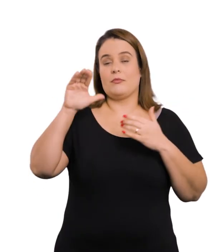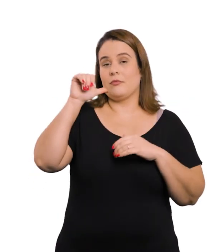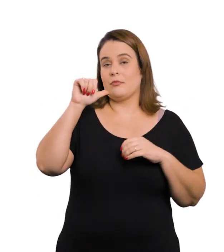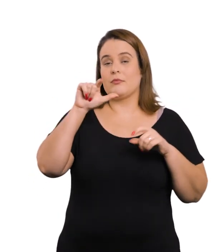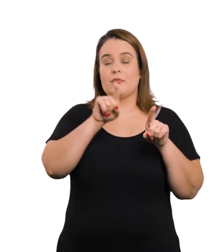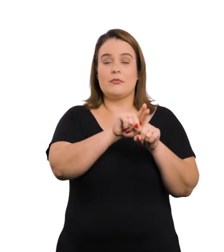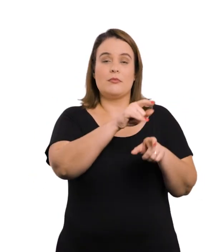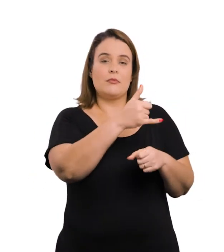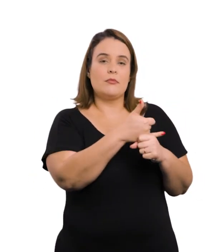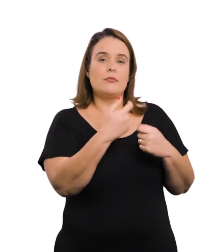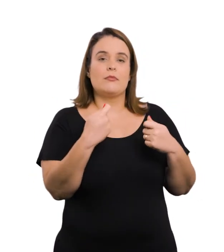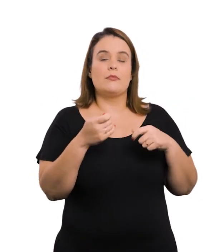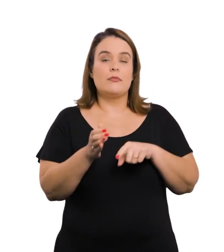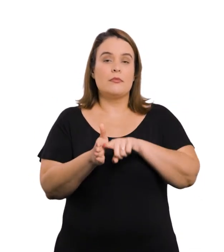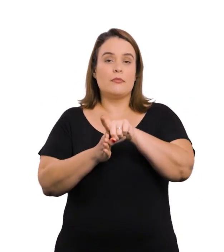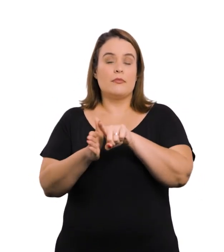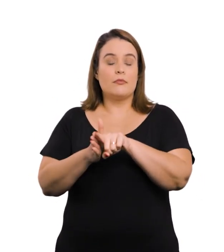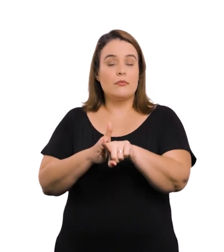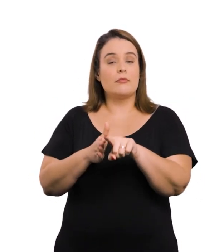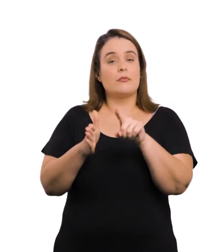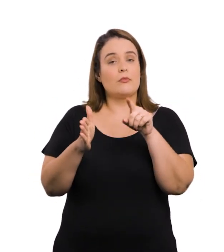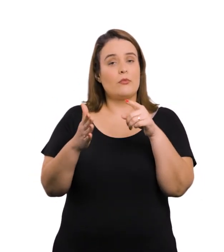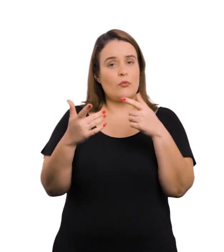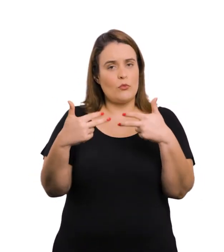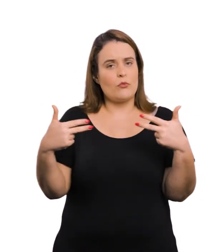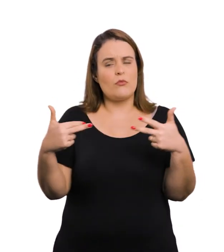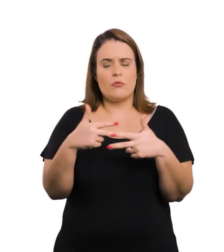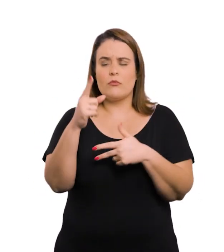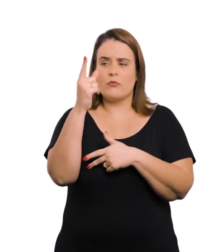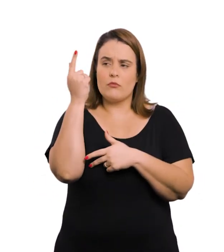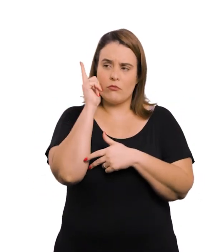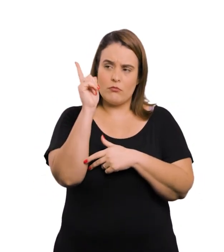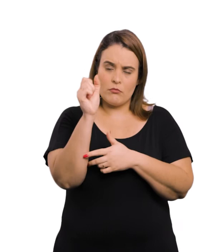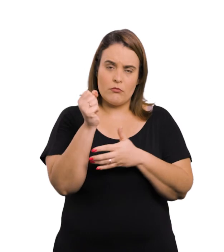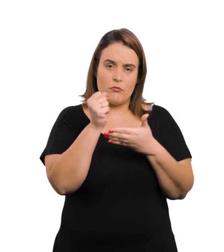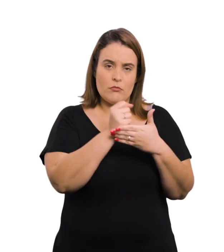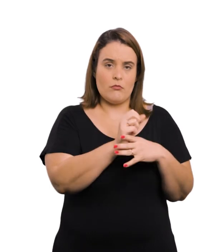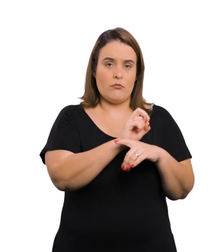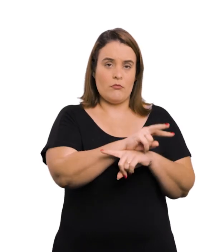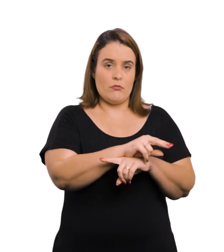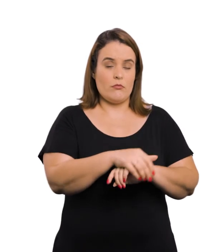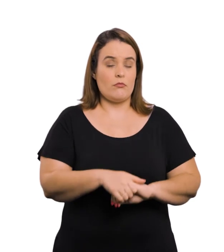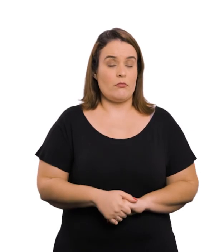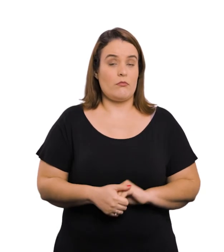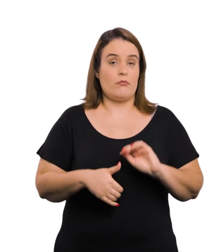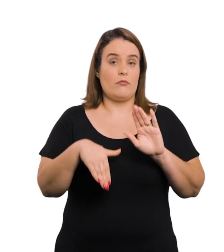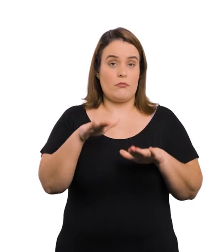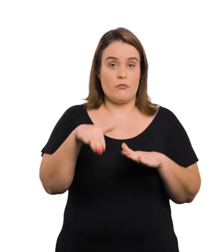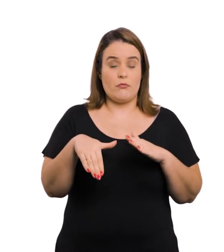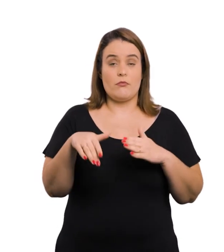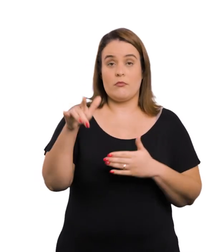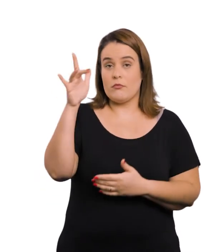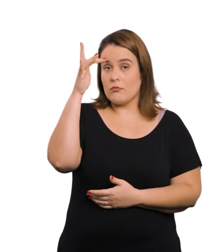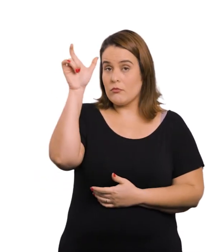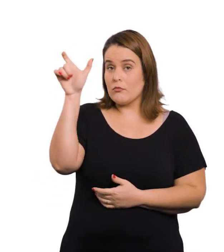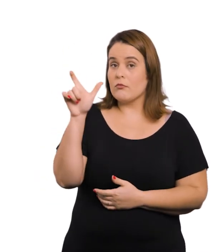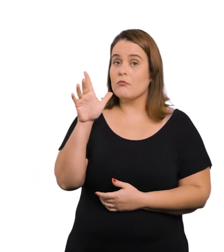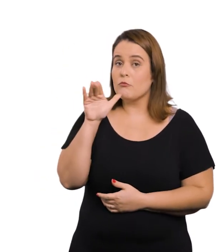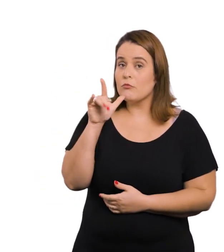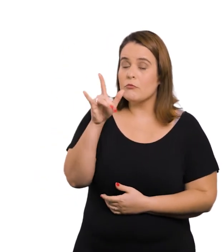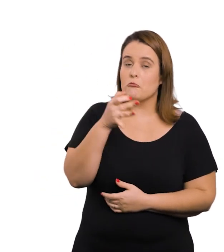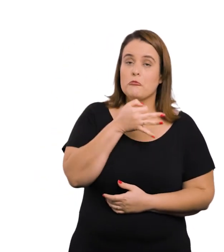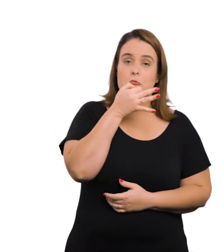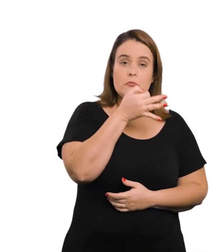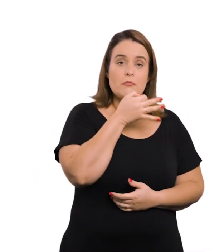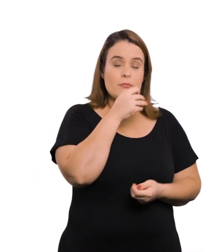chefia devem ser questionados sobre as questões suscitadas com o ingresso do novo empregado. Muitas vezes, o próprio empregado